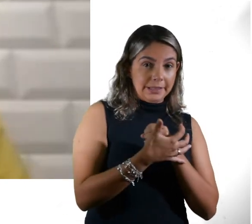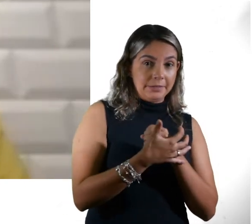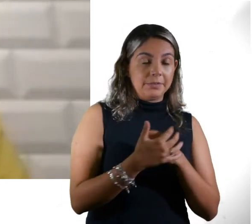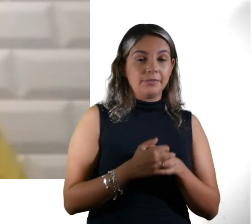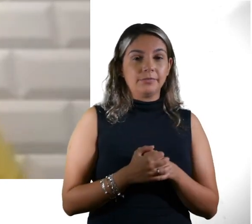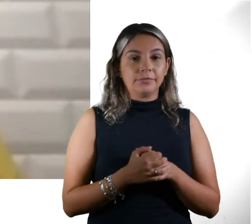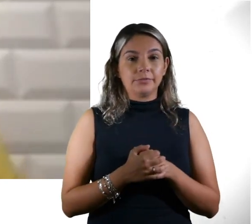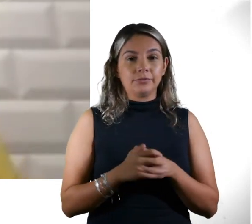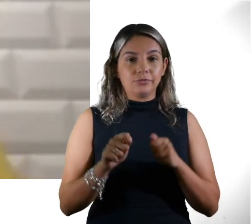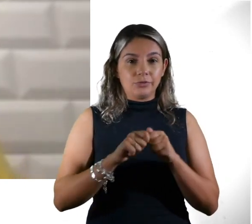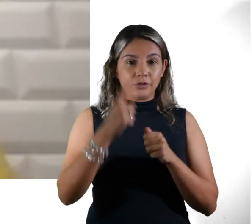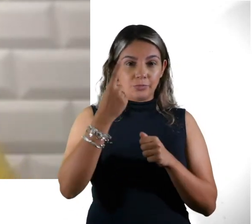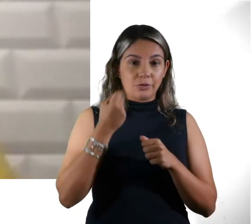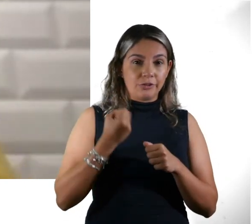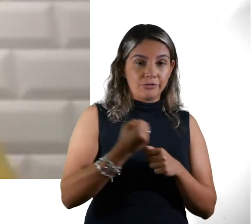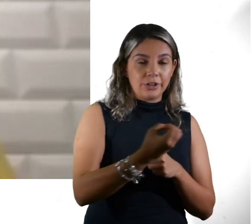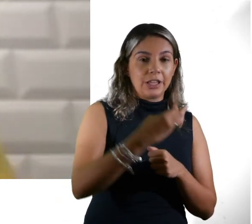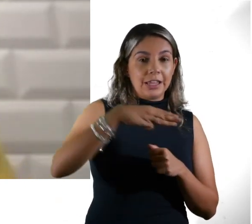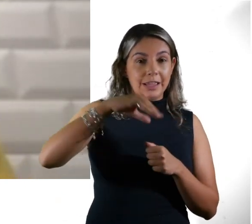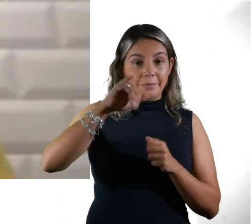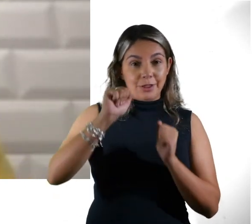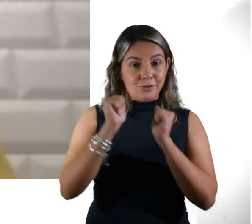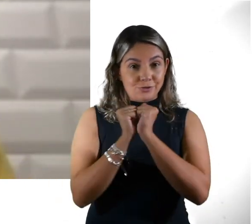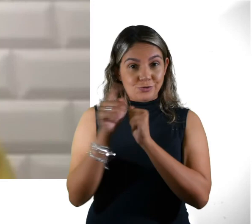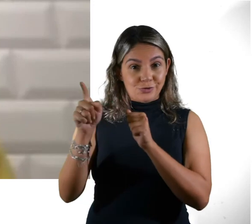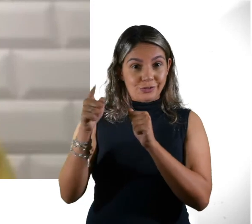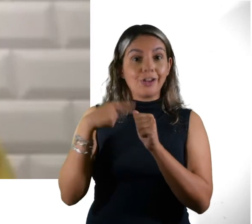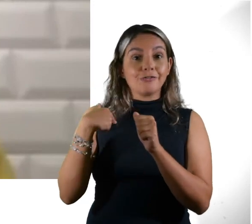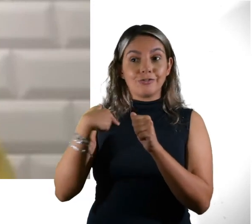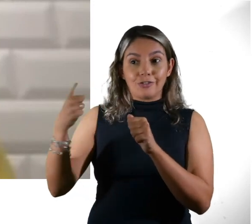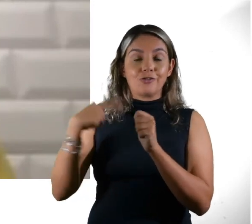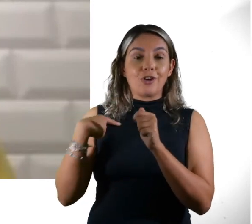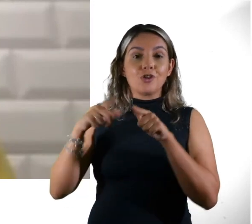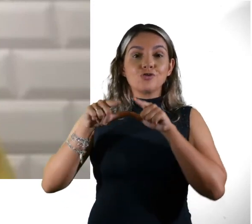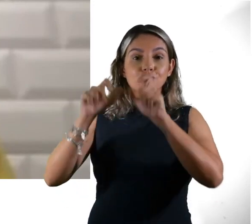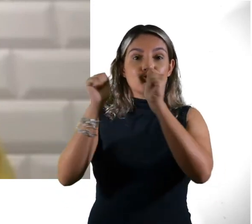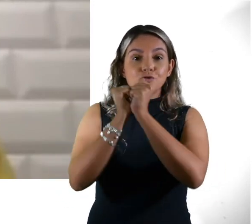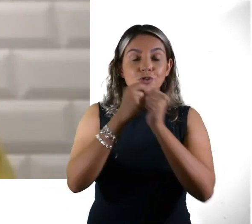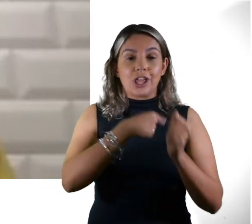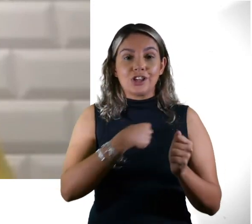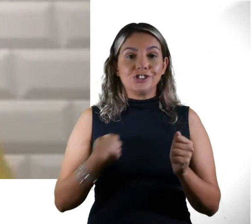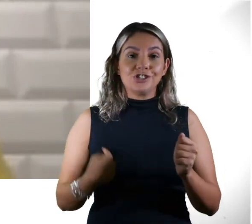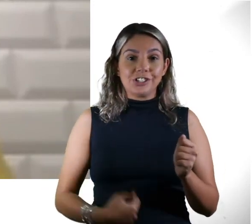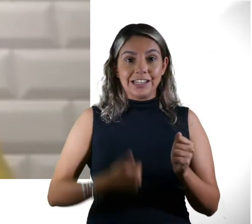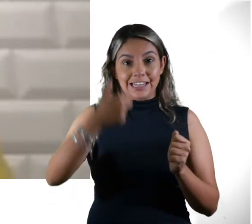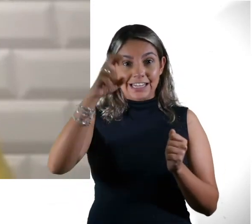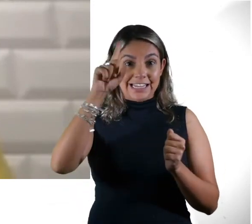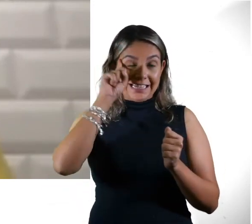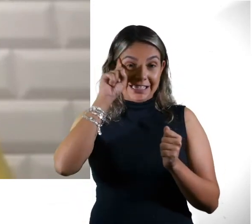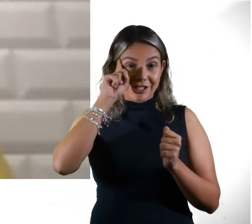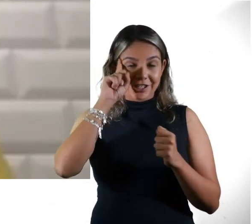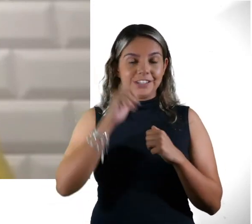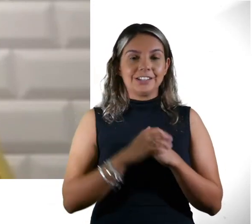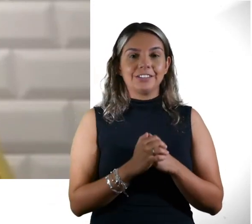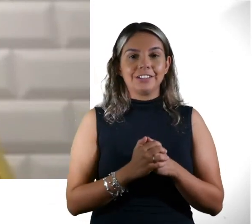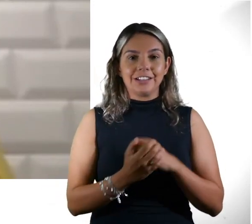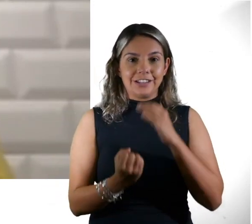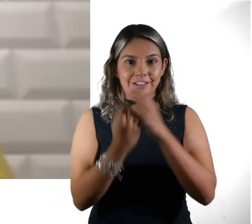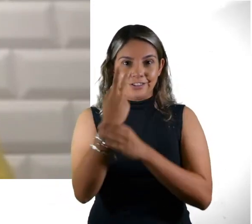desta pandemia surgir, eu deveria ter feito uma viagem com o Mia pela China durante 15 dias, íamos